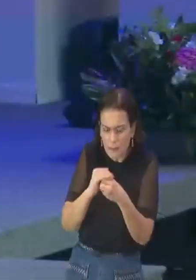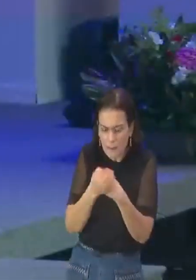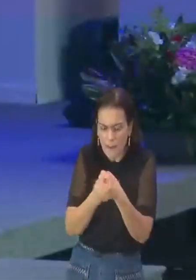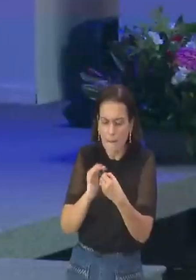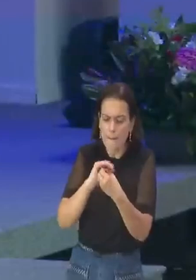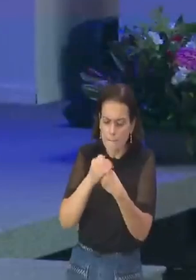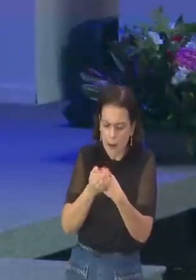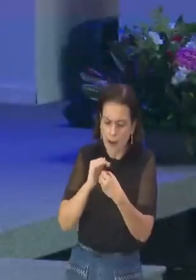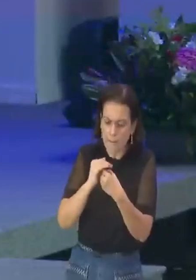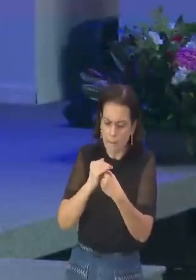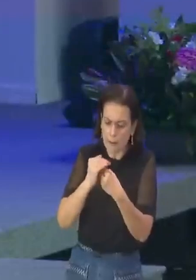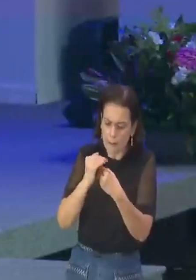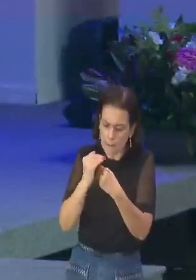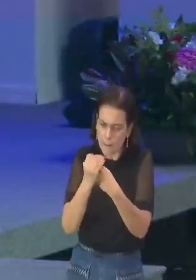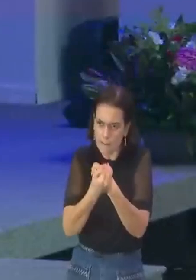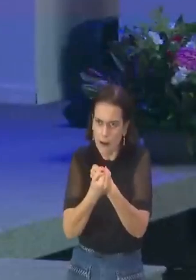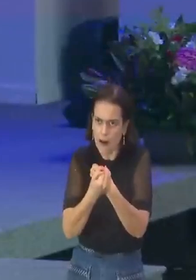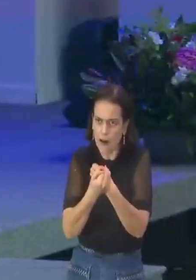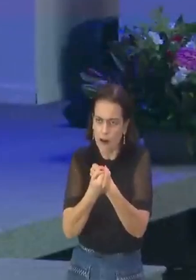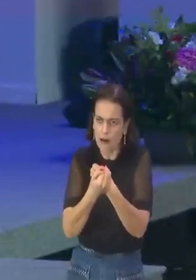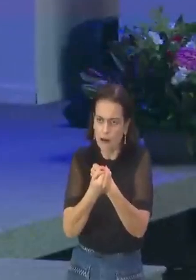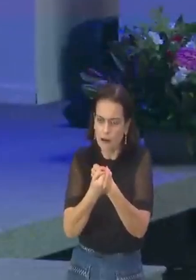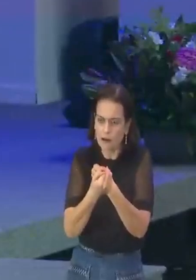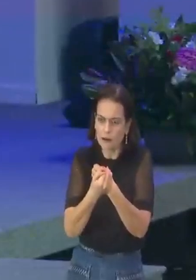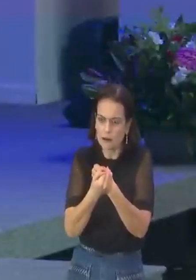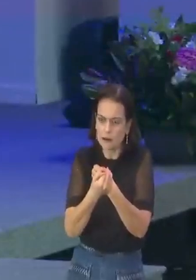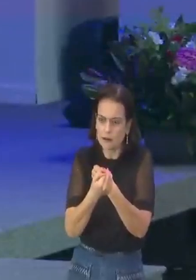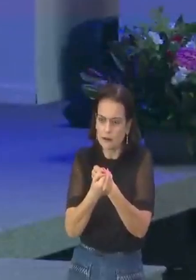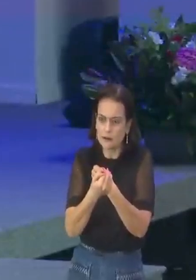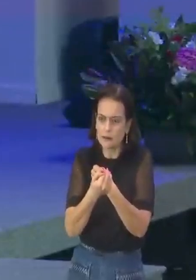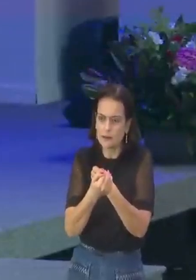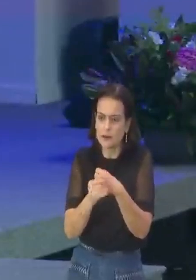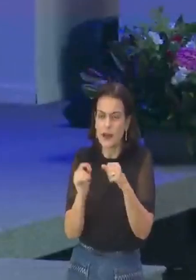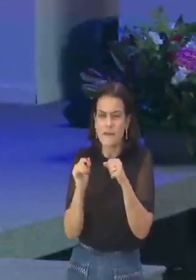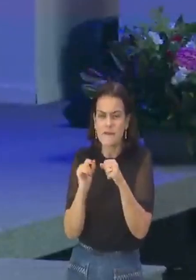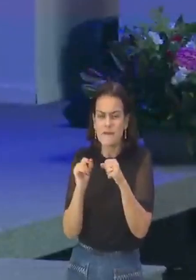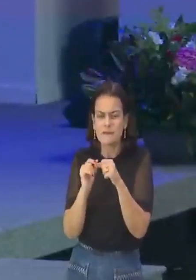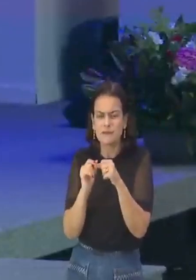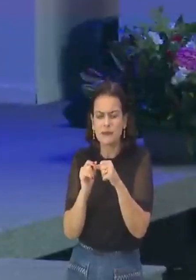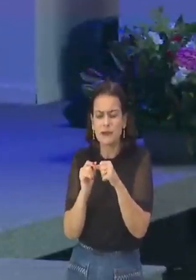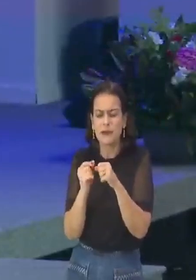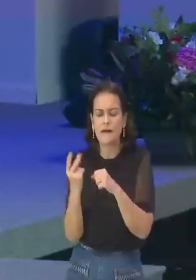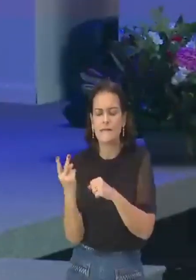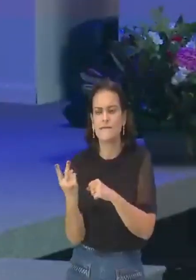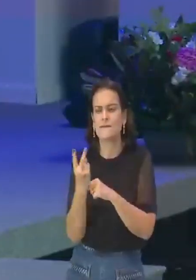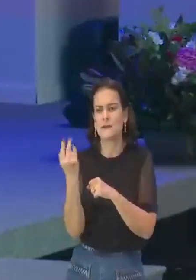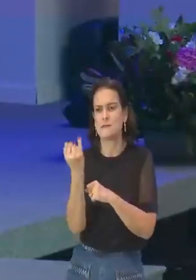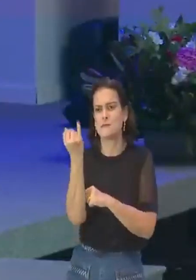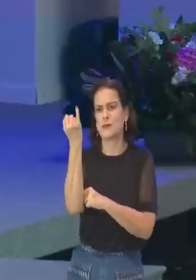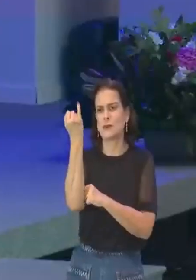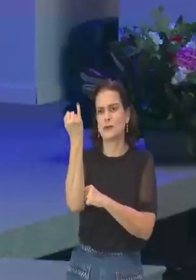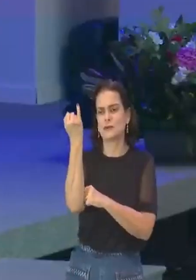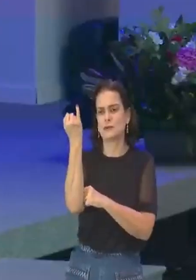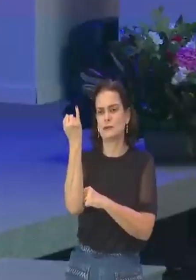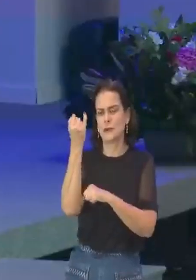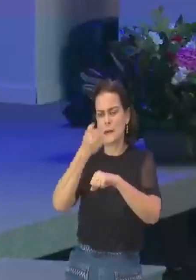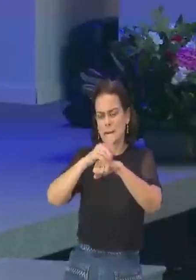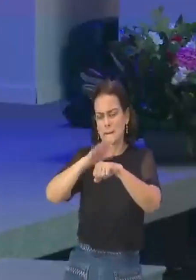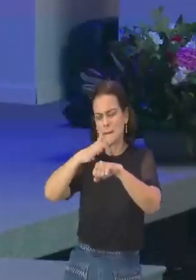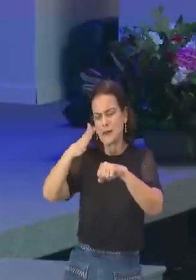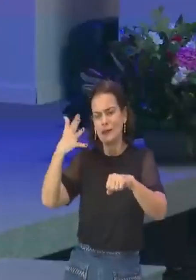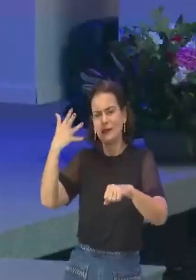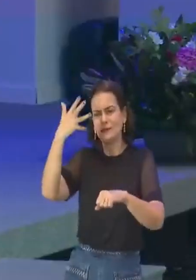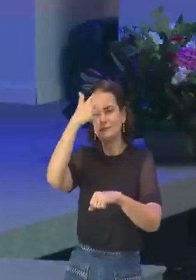nácar, tantas camadas de madrepérola formam então algo tão valioso, algo tão